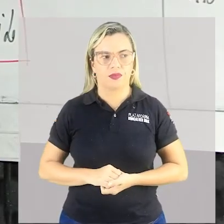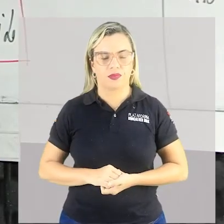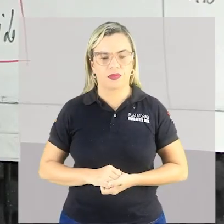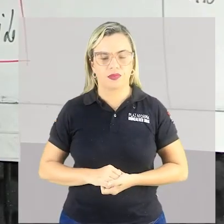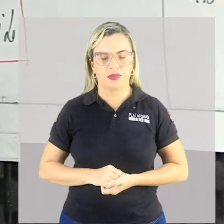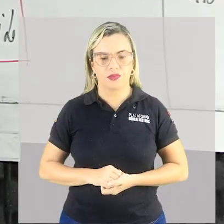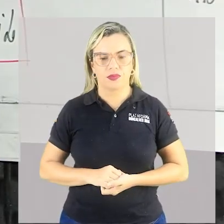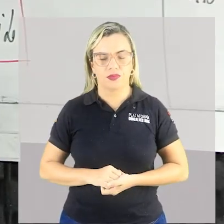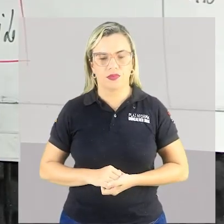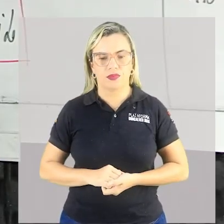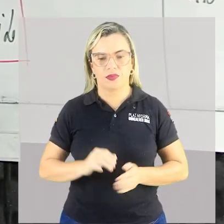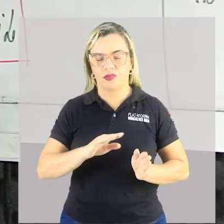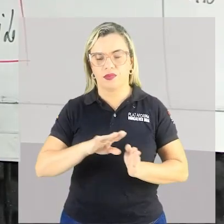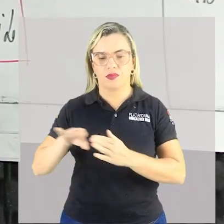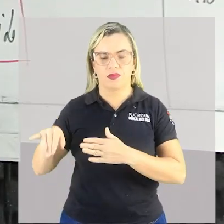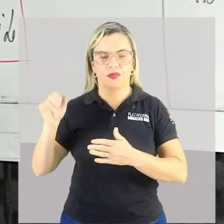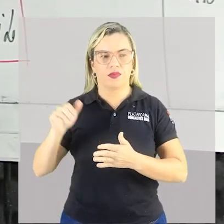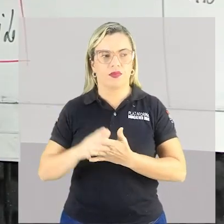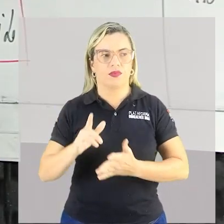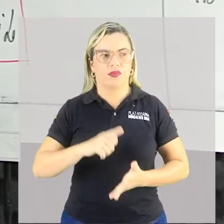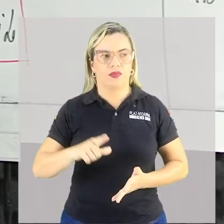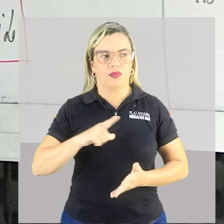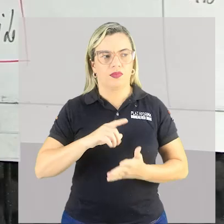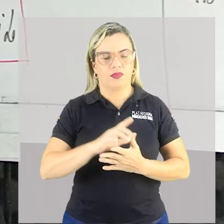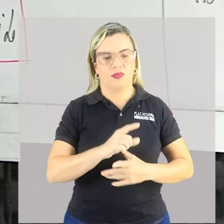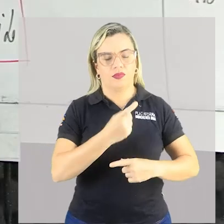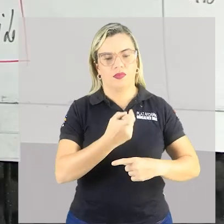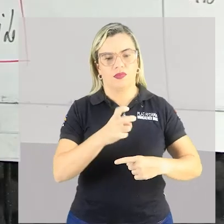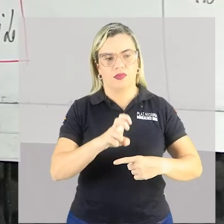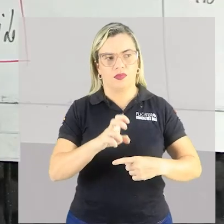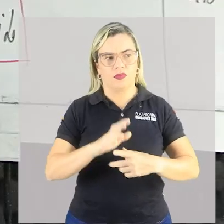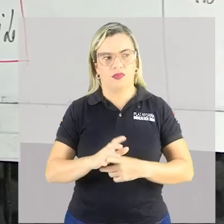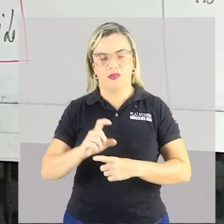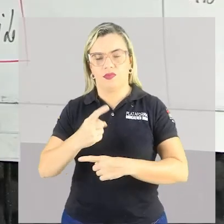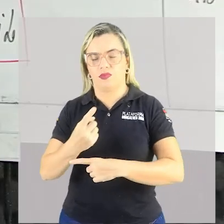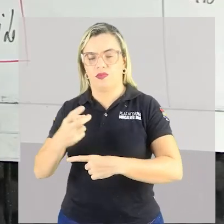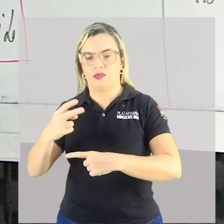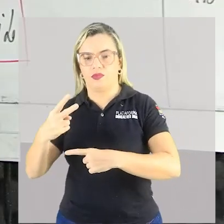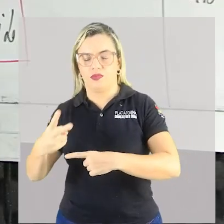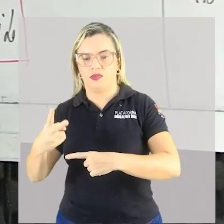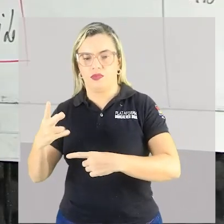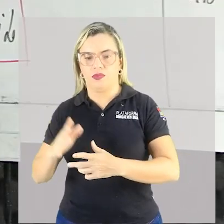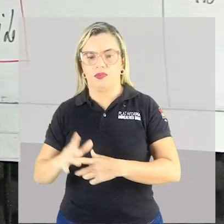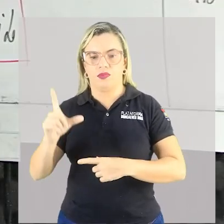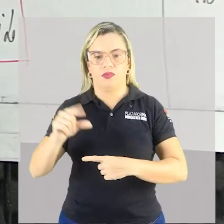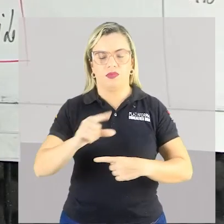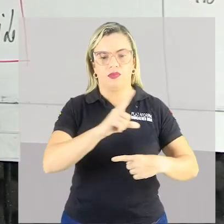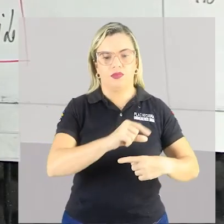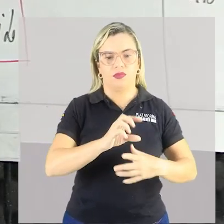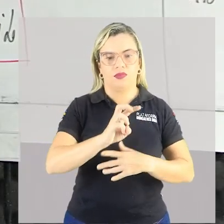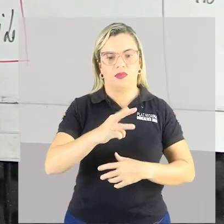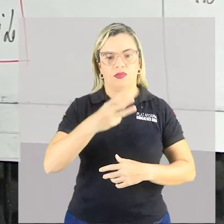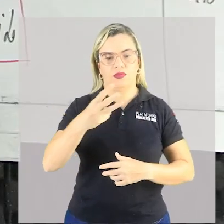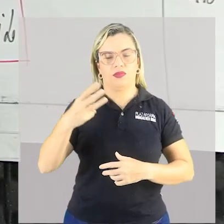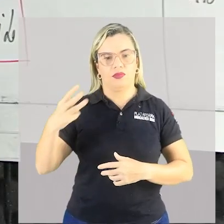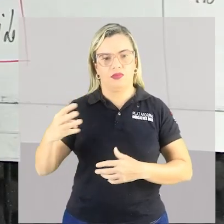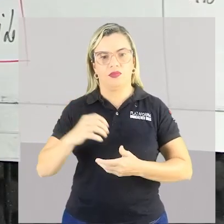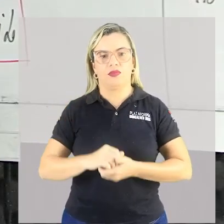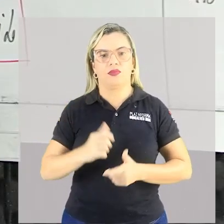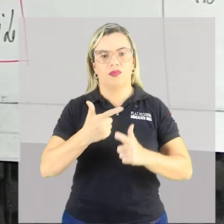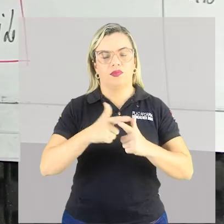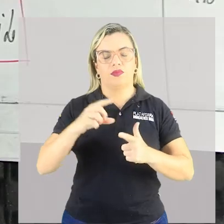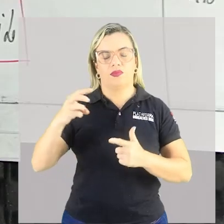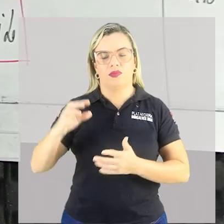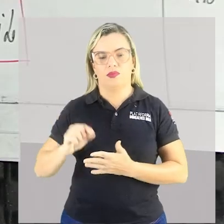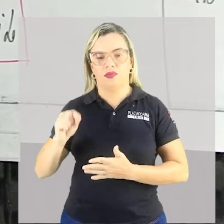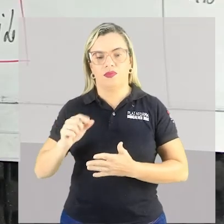dois zeros do 1.200. Eu tenho 15 e 12, tá? Dá para simplificar por quanto? Por 3, ó. tá